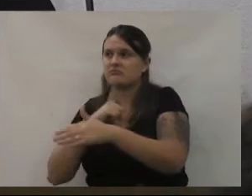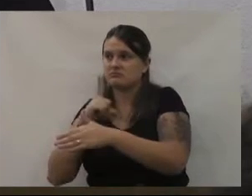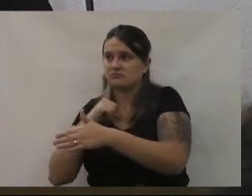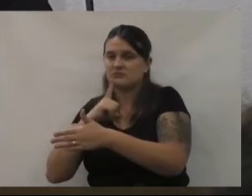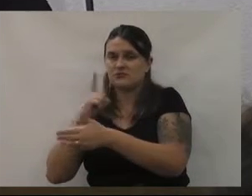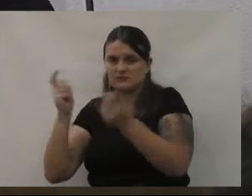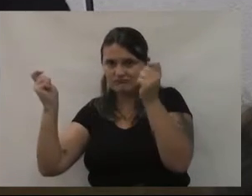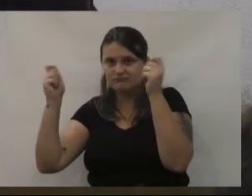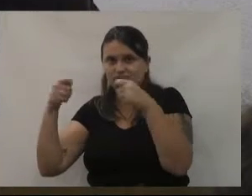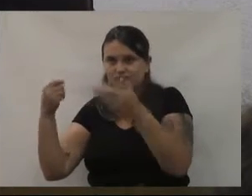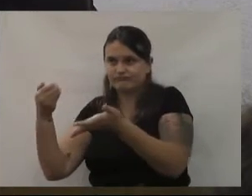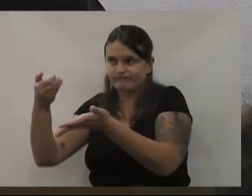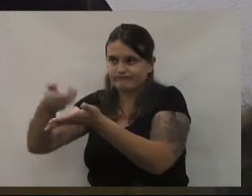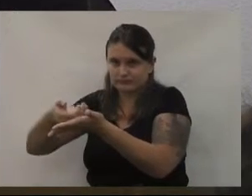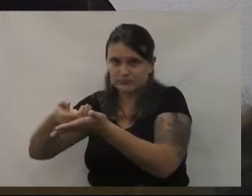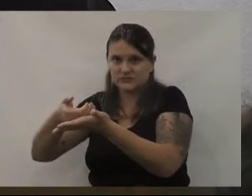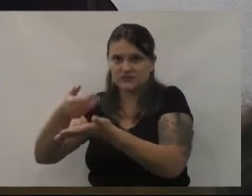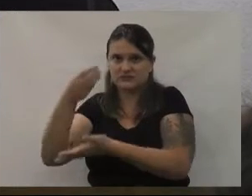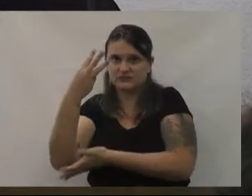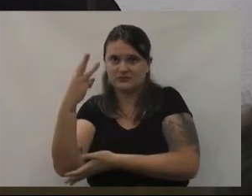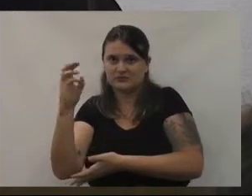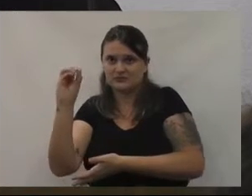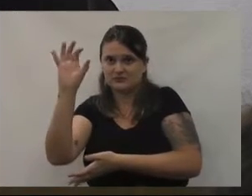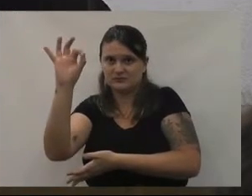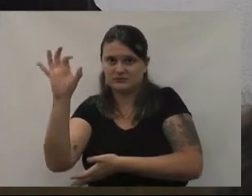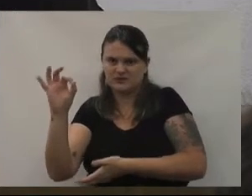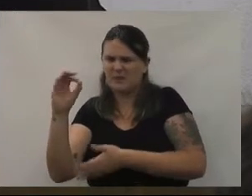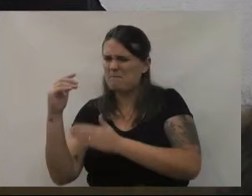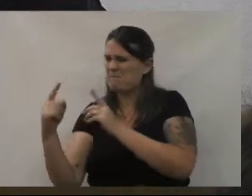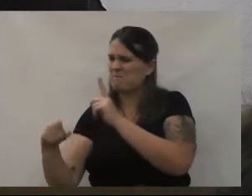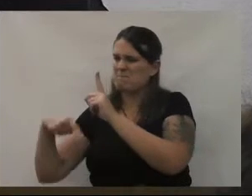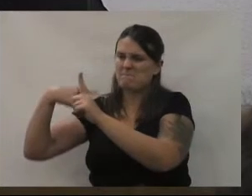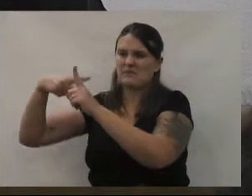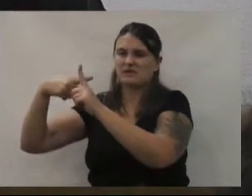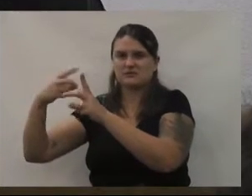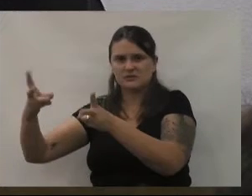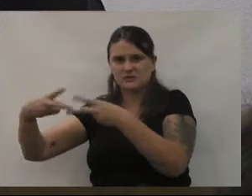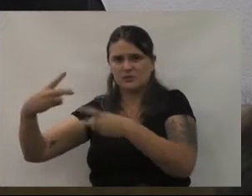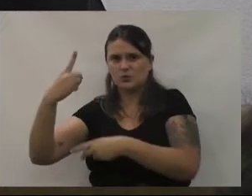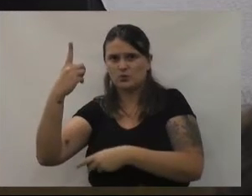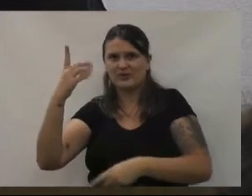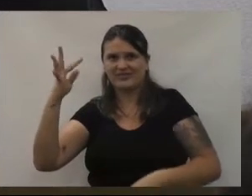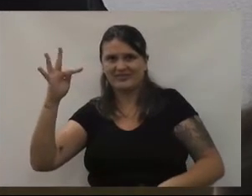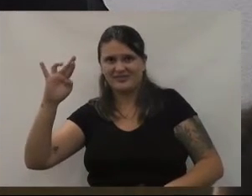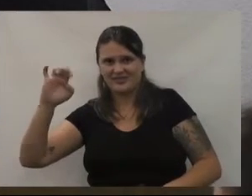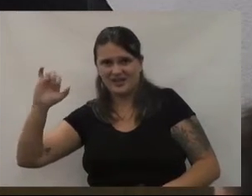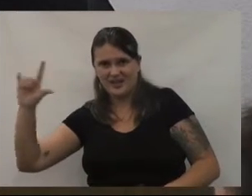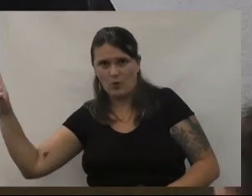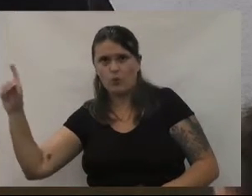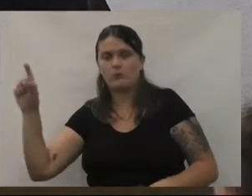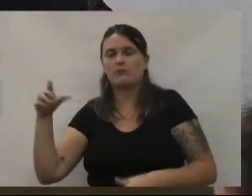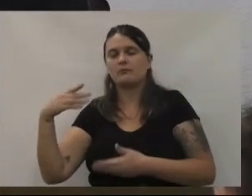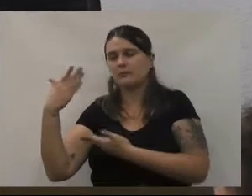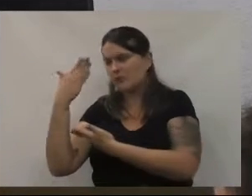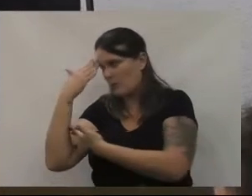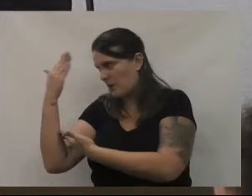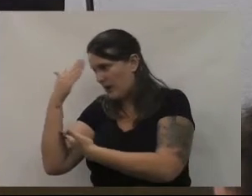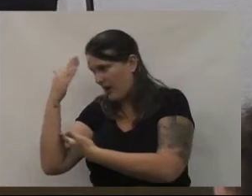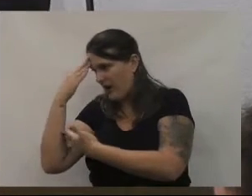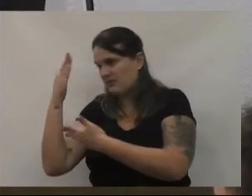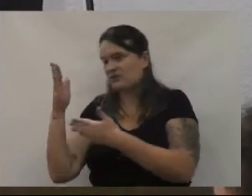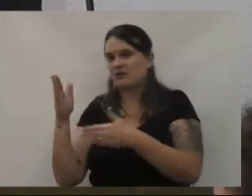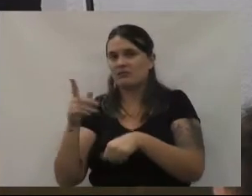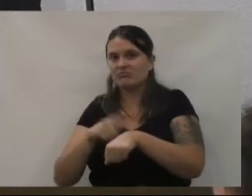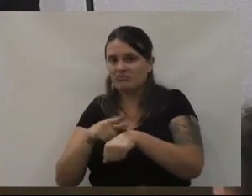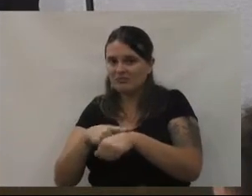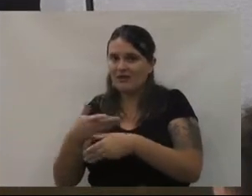cobrar, se cobrasse 30%, superaria R$1 trilhão de reais. Primeiramente, doutor Pedroso, agradeço até o